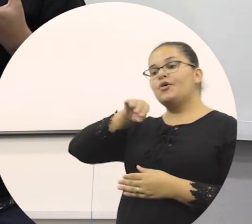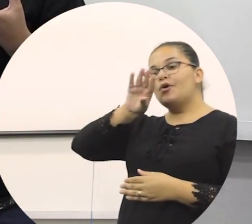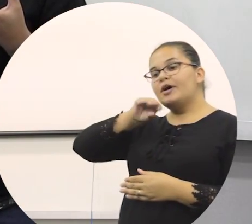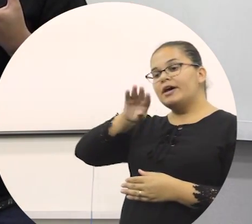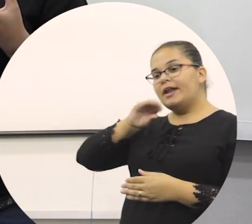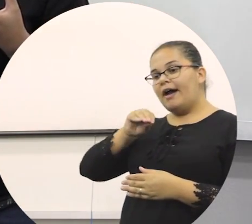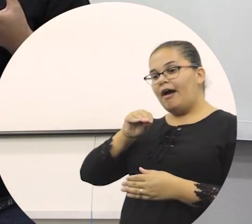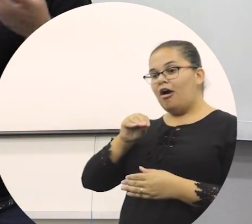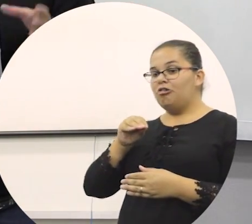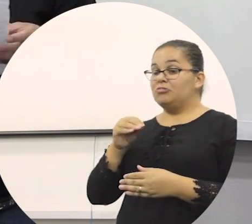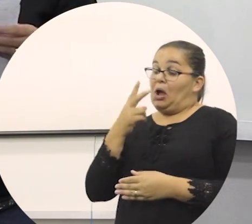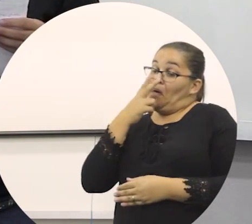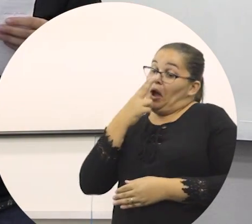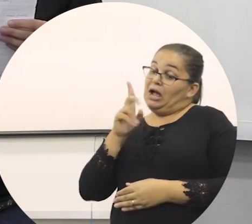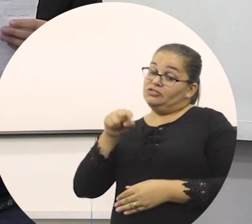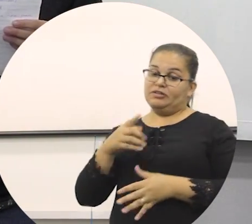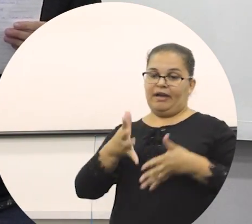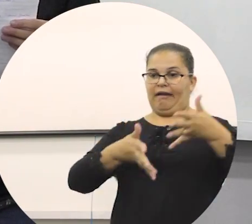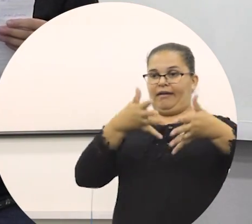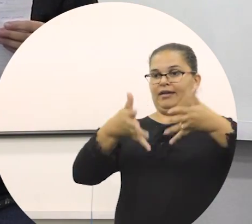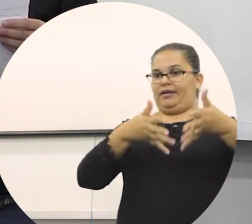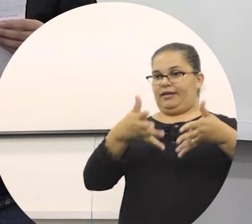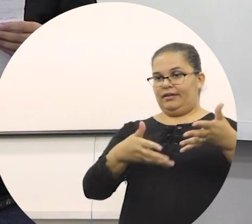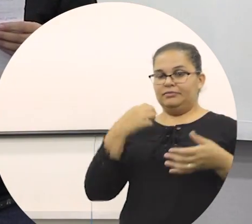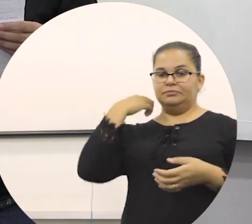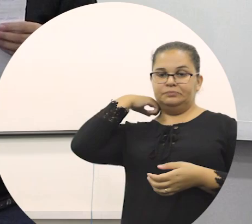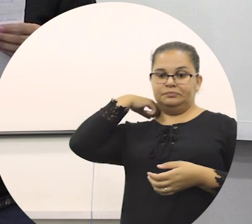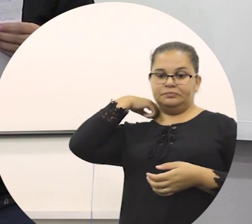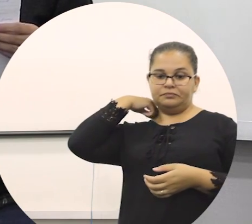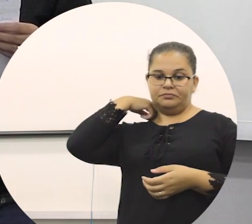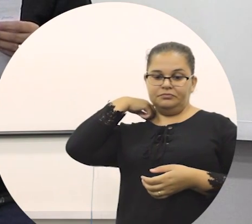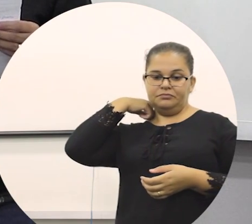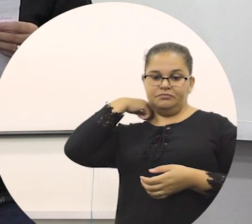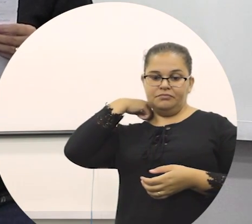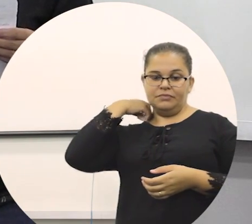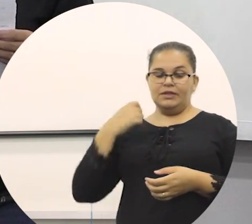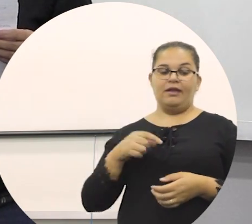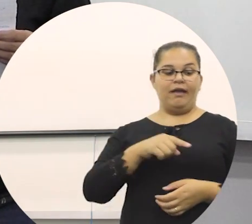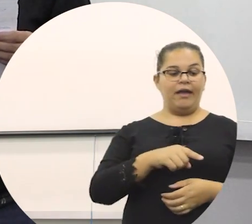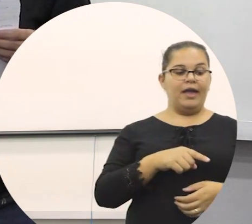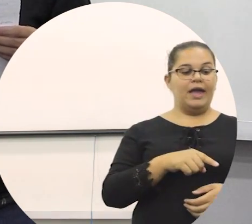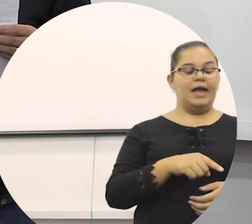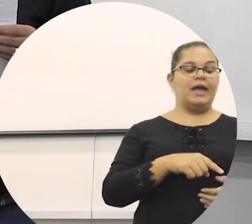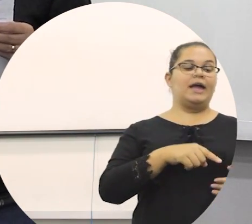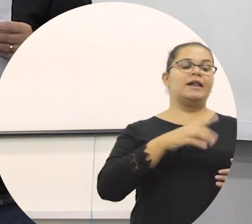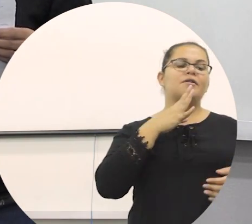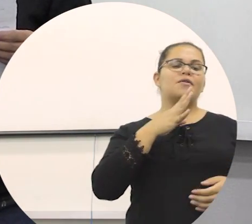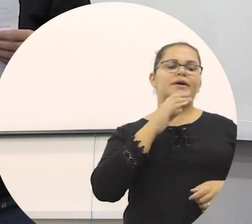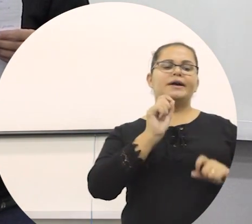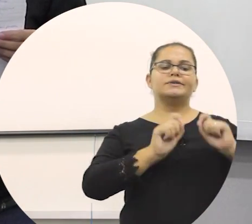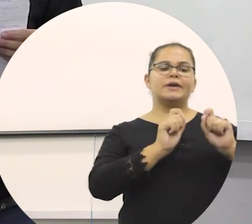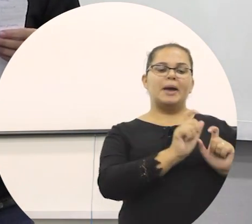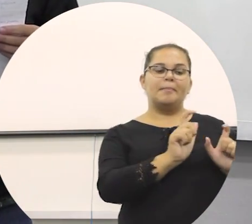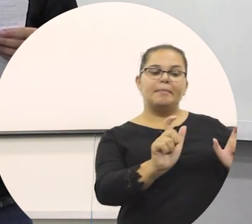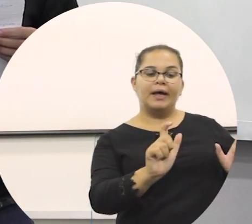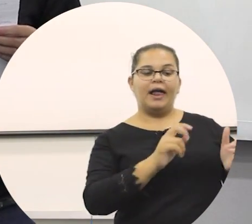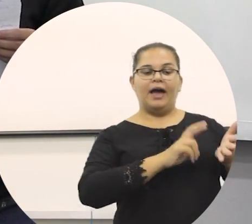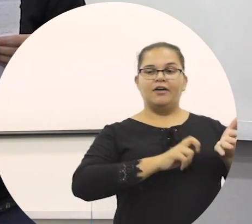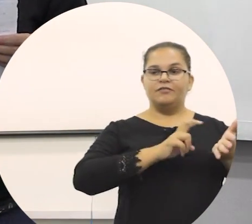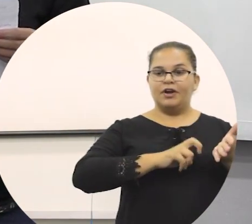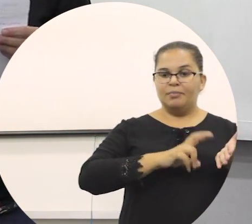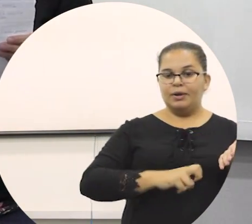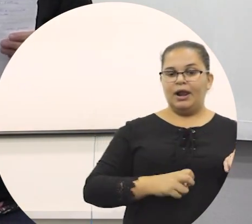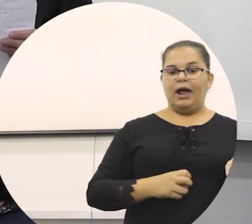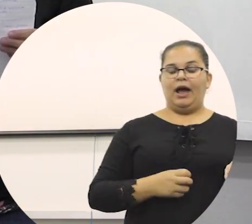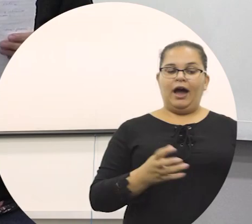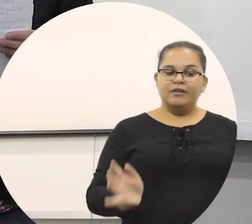produção sinalizada. Né? Então, a partir dessa leitura que ele faz, eu percebo o que, que ele conhece desse vocabulário, eu vou entrar na questão da produção. Como é